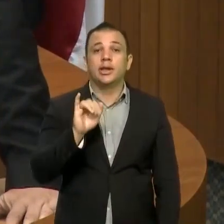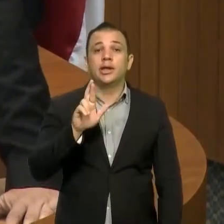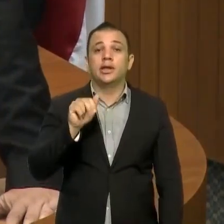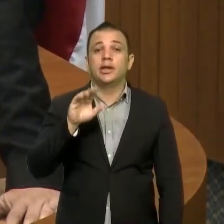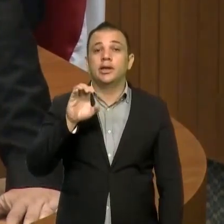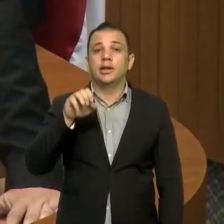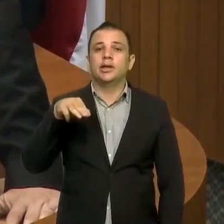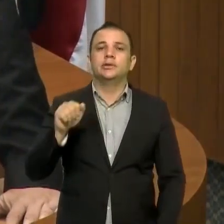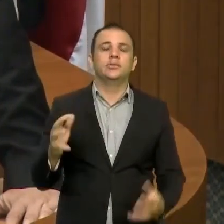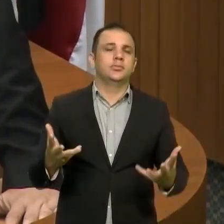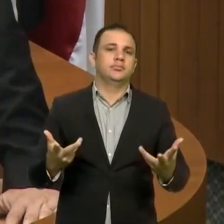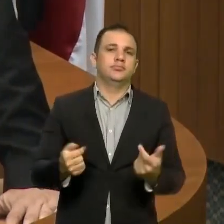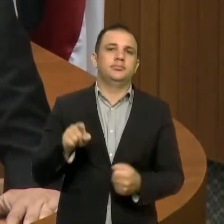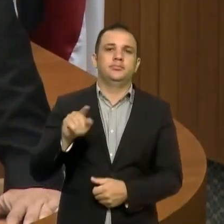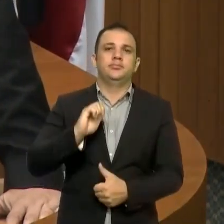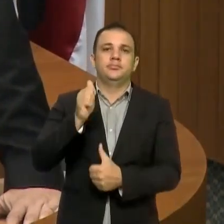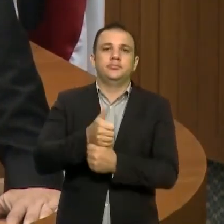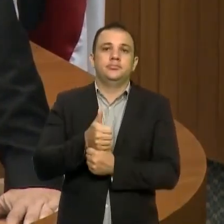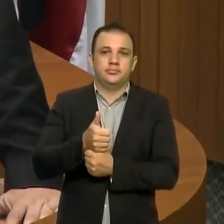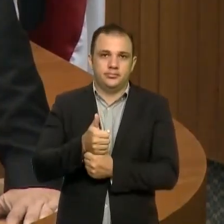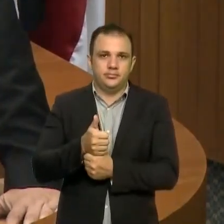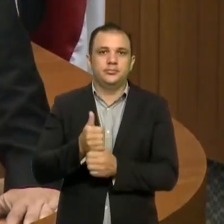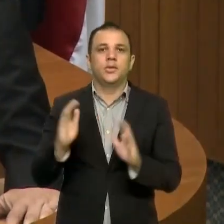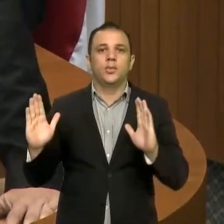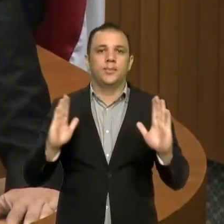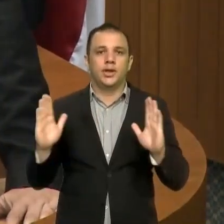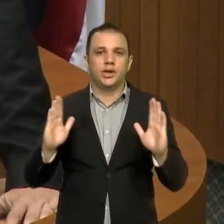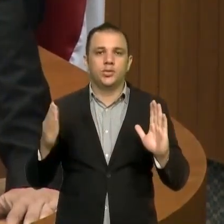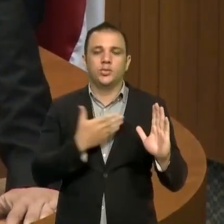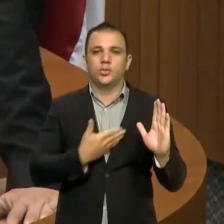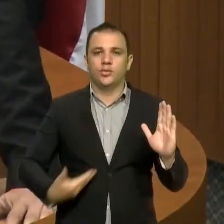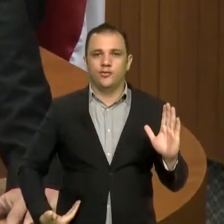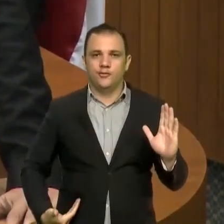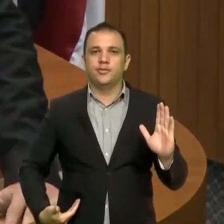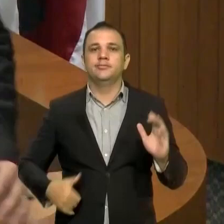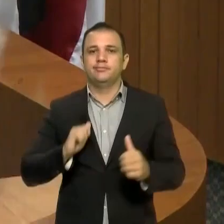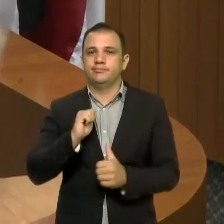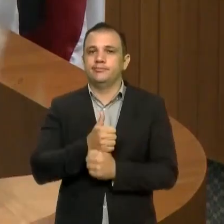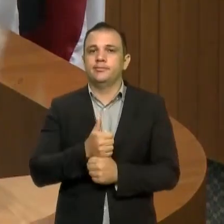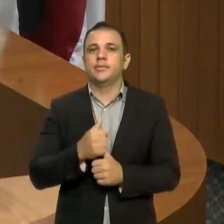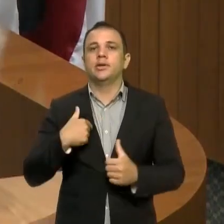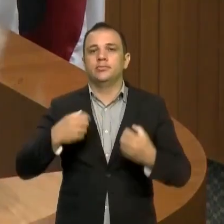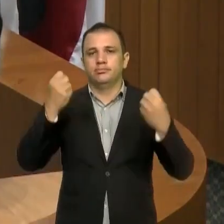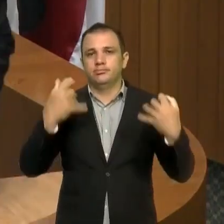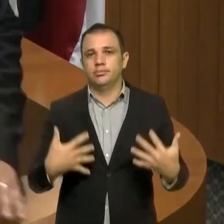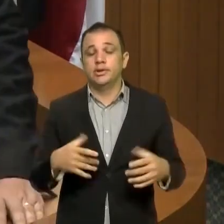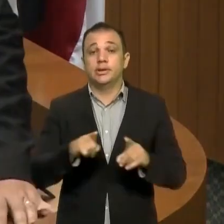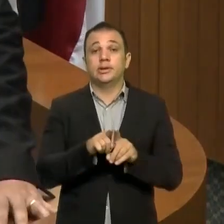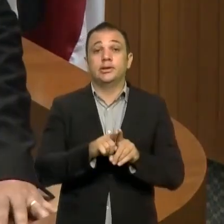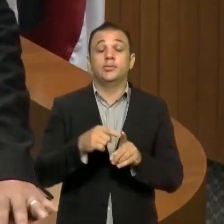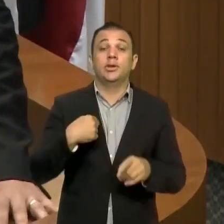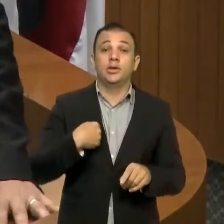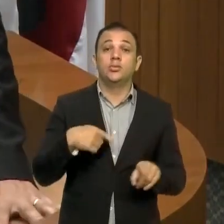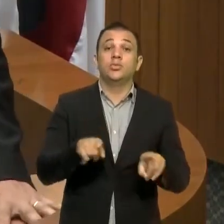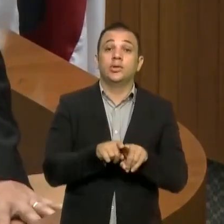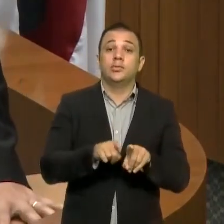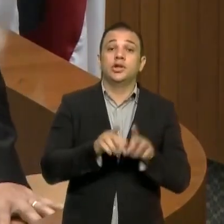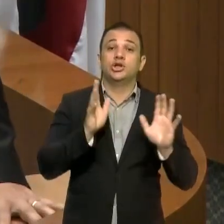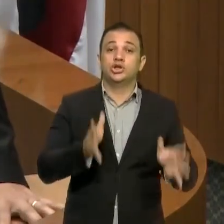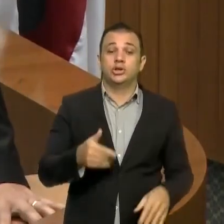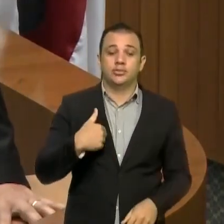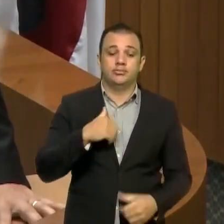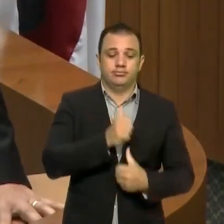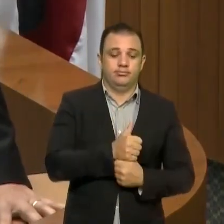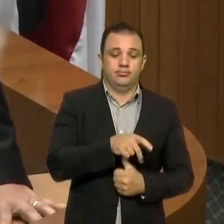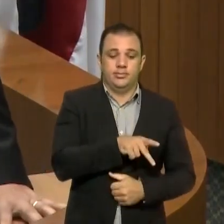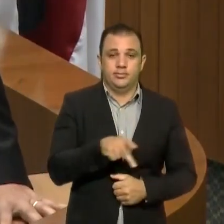desempenhou até aqui esse período interino no governo do estado. Eu faço esse registro aqui, assim como eu também ocupei a presidência dessa casa,